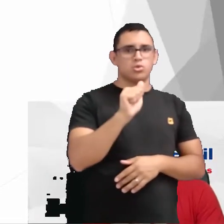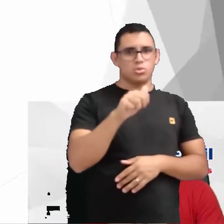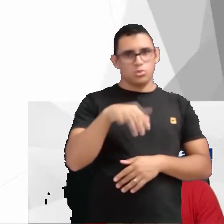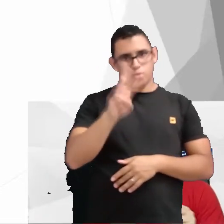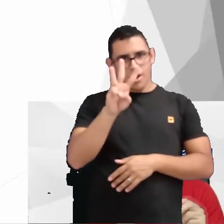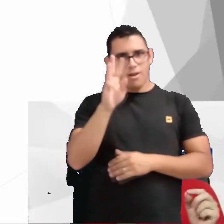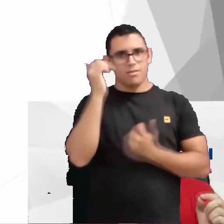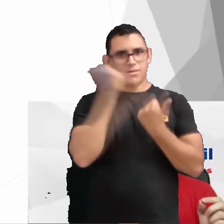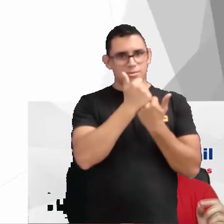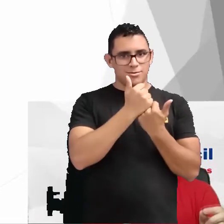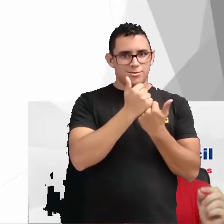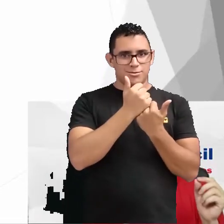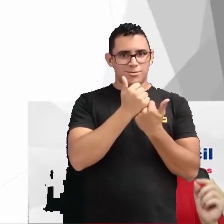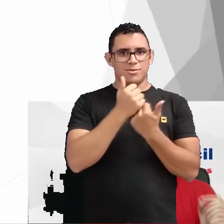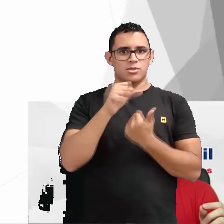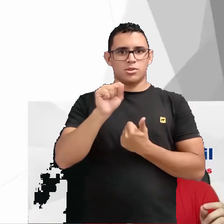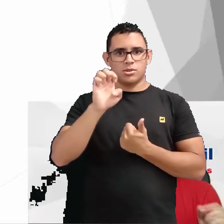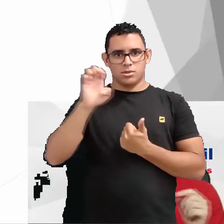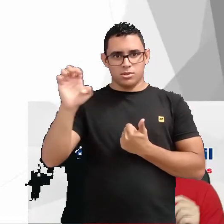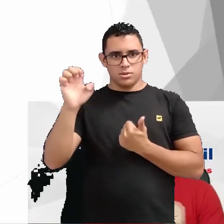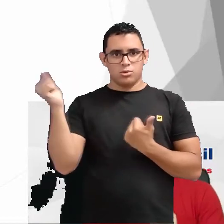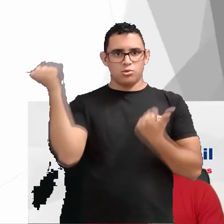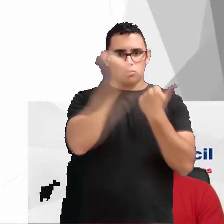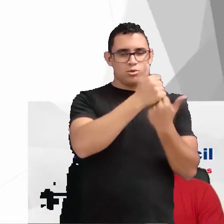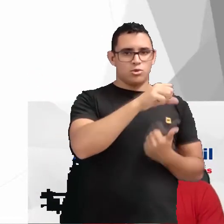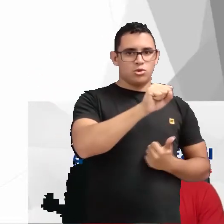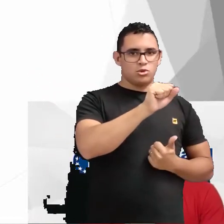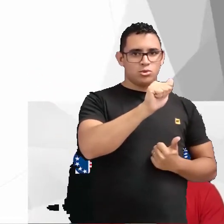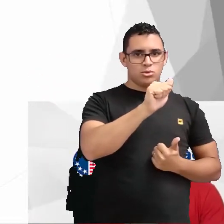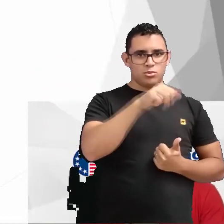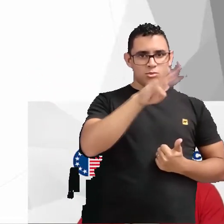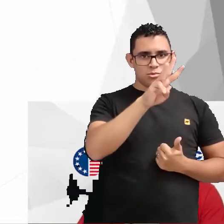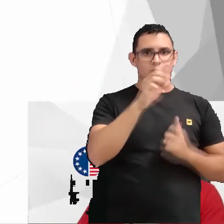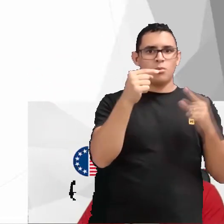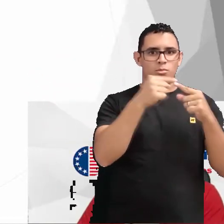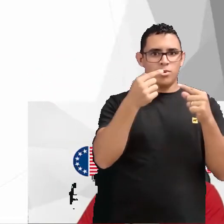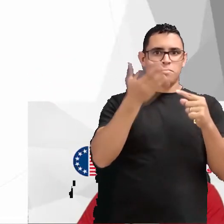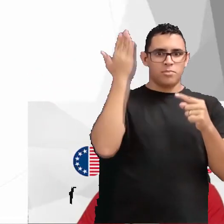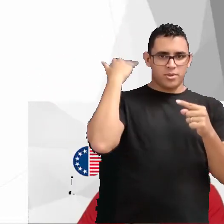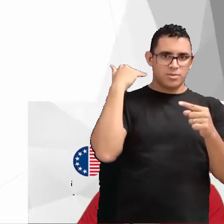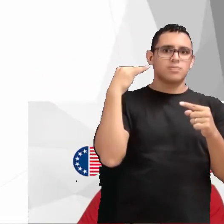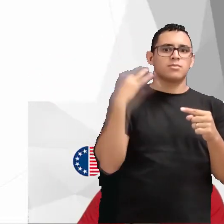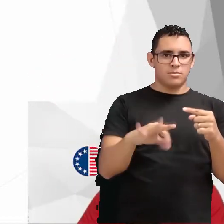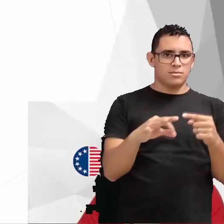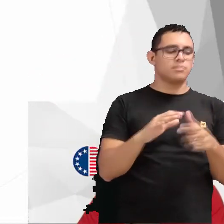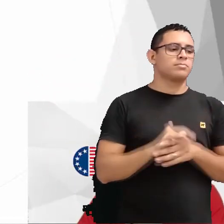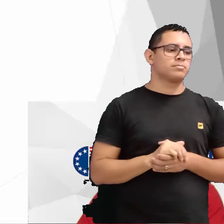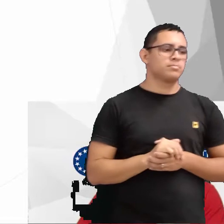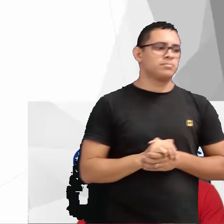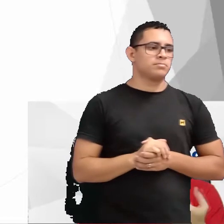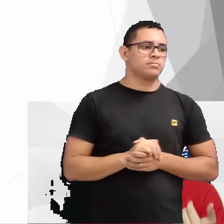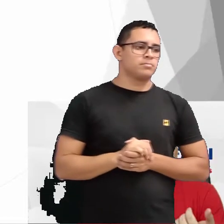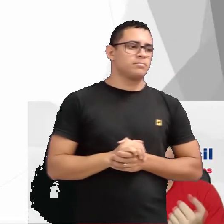Saw. Não é isso? Então, Mônica saw a comedy last night. Mônica saw a comedy last